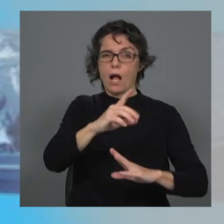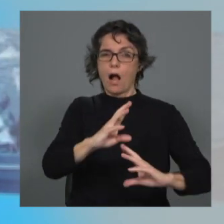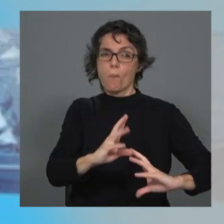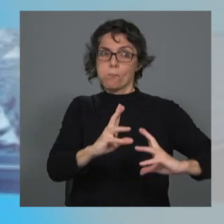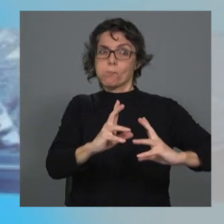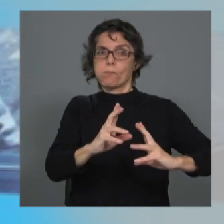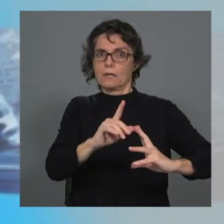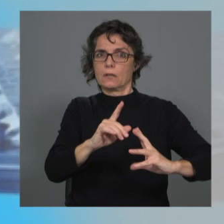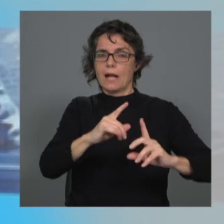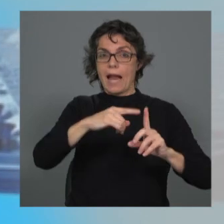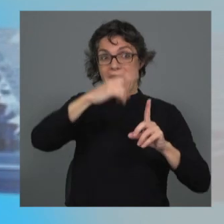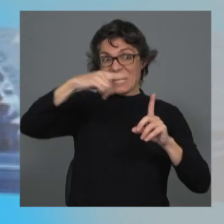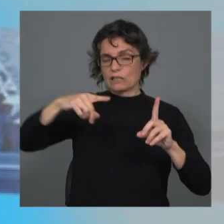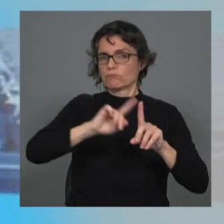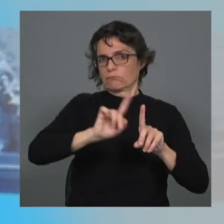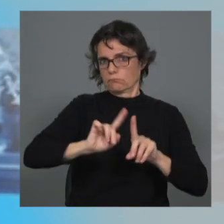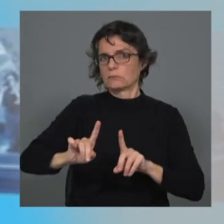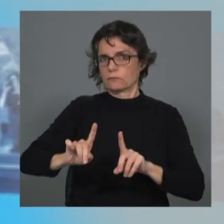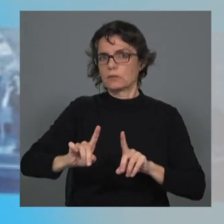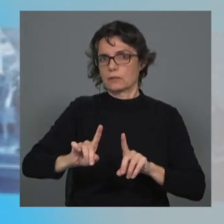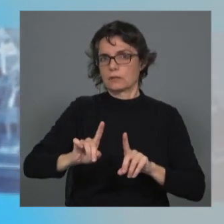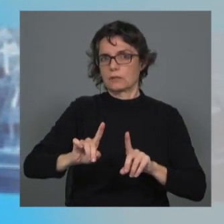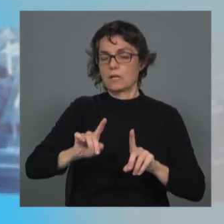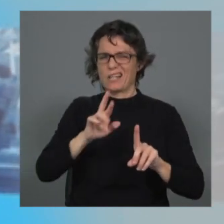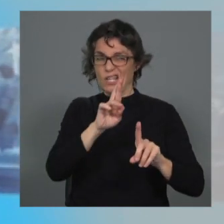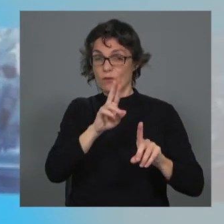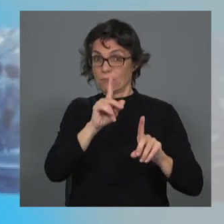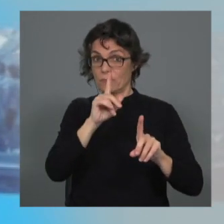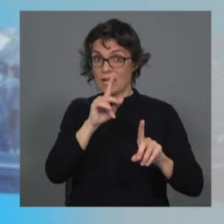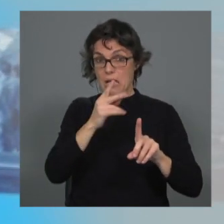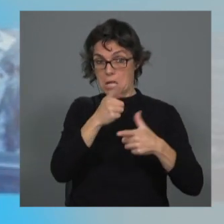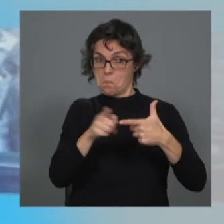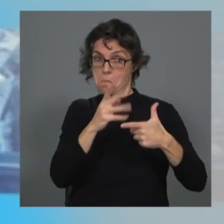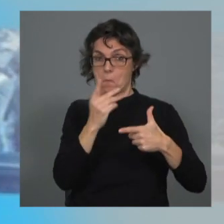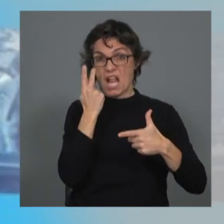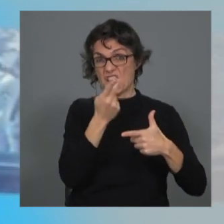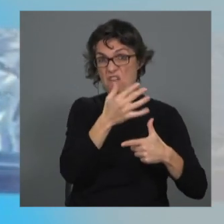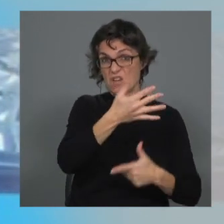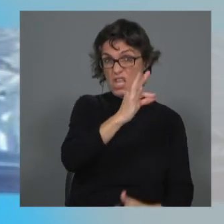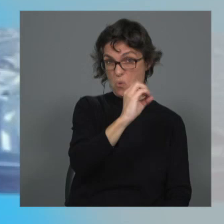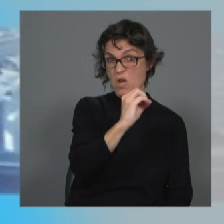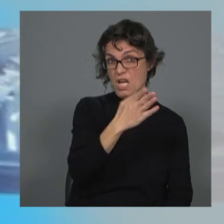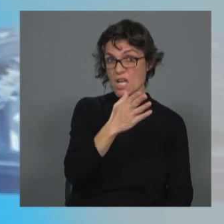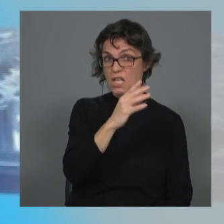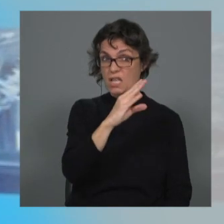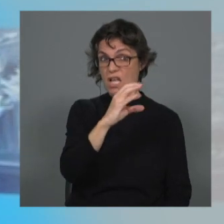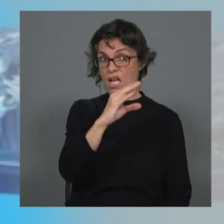as estatísticas são completamente diferentes. Estamos com a esperança média de vida de 40, 45 anos e com doenças muito graves que não podemos